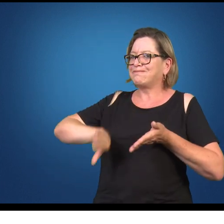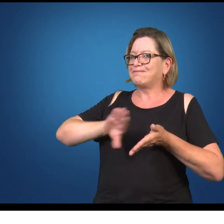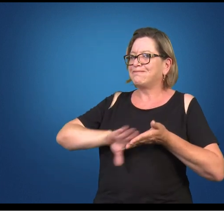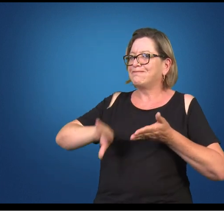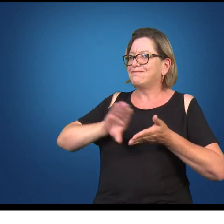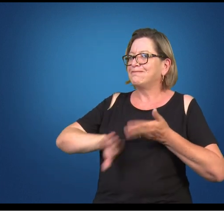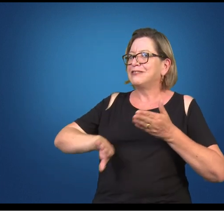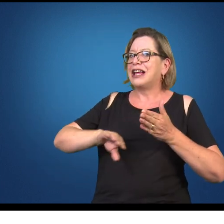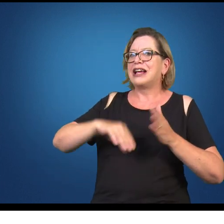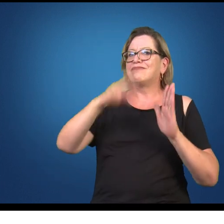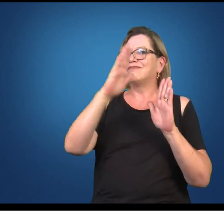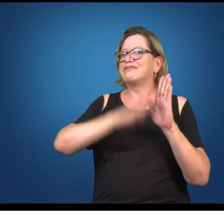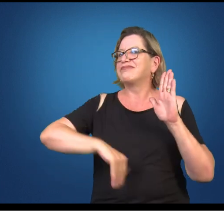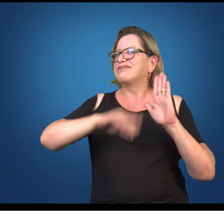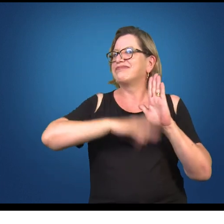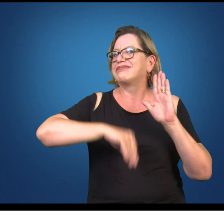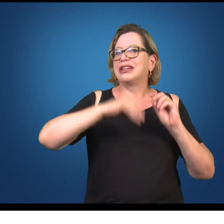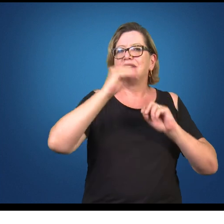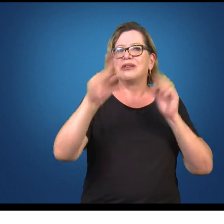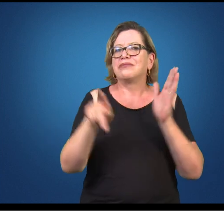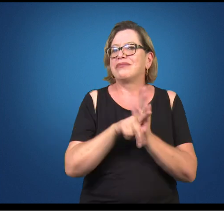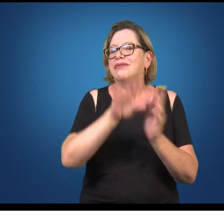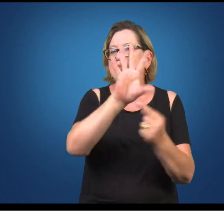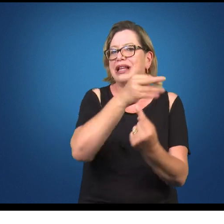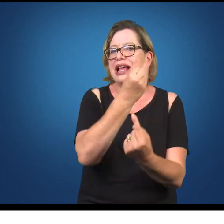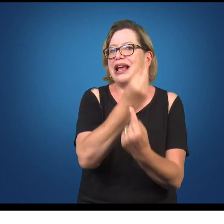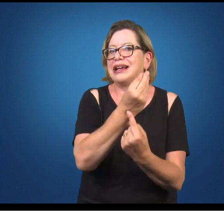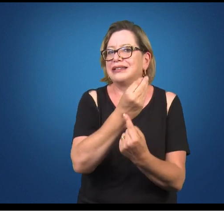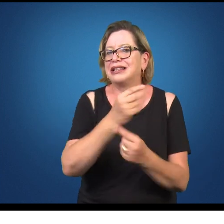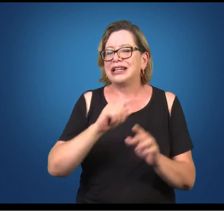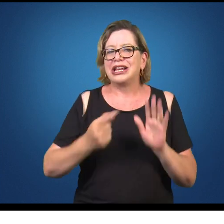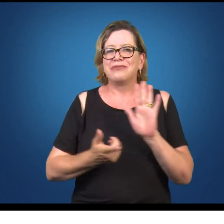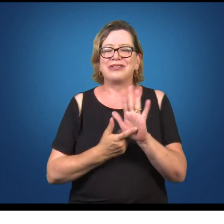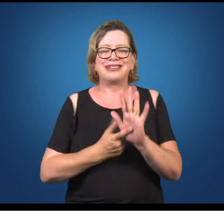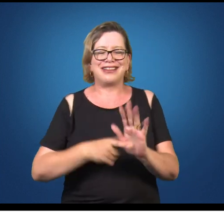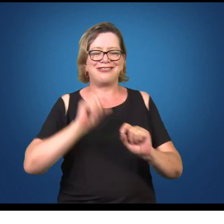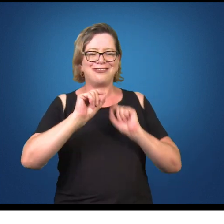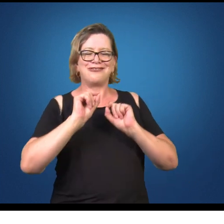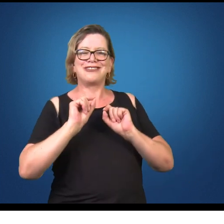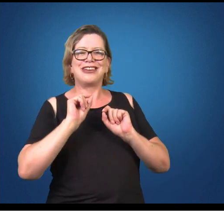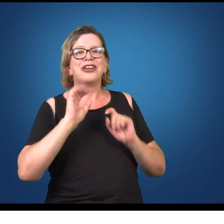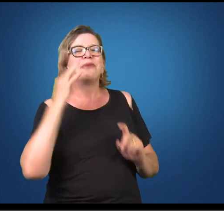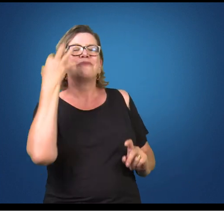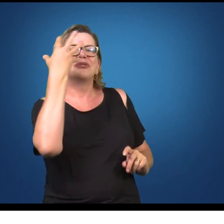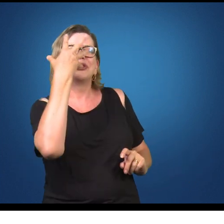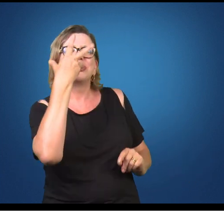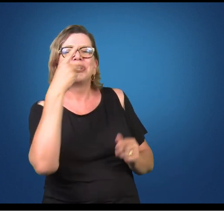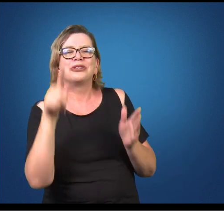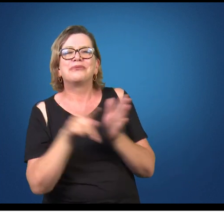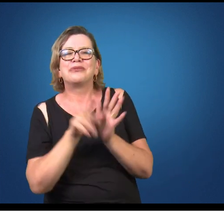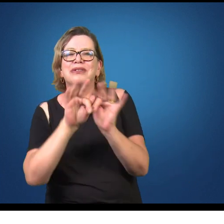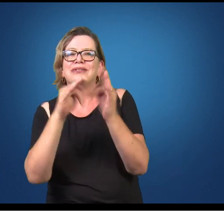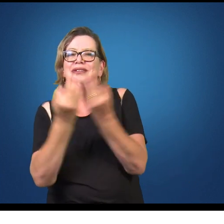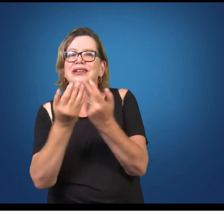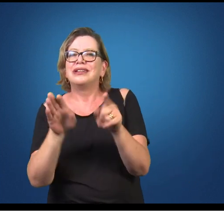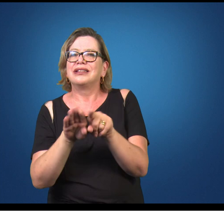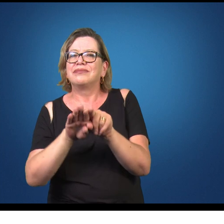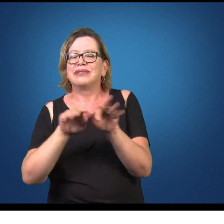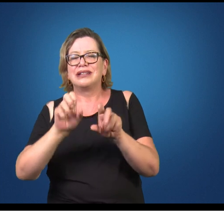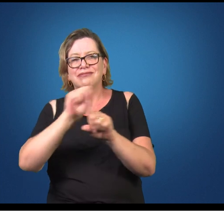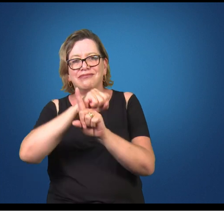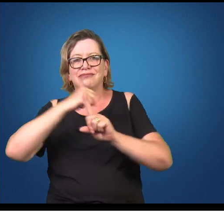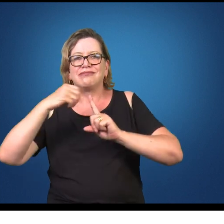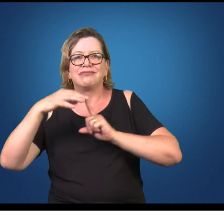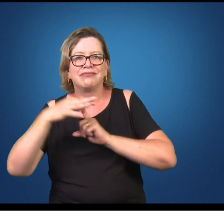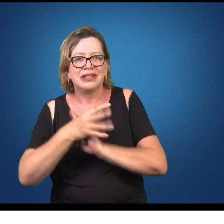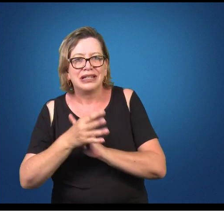arte. Exatamente, né? Porque às vezes quer dar tanta conta dessa expectativa dos pais, da sociedade, e o que é